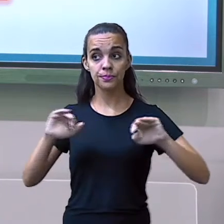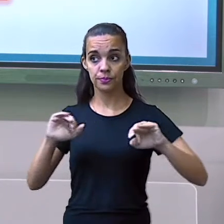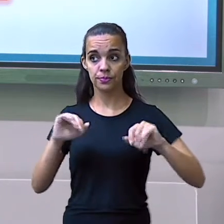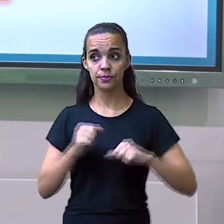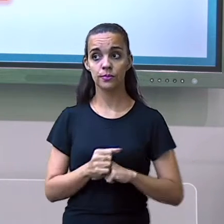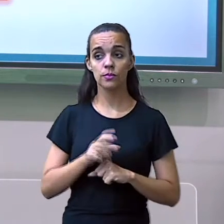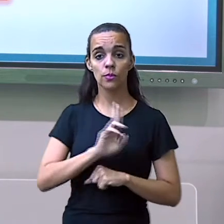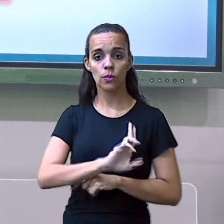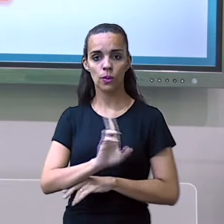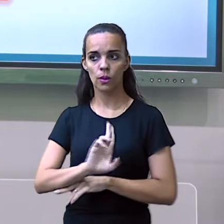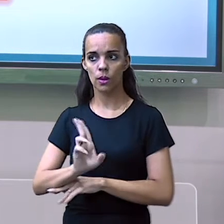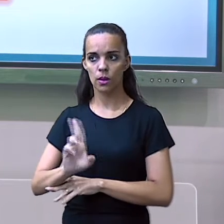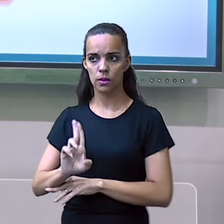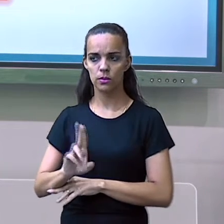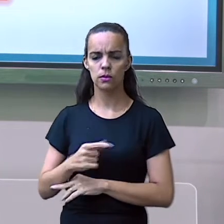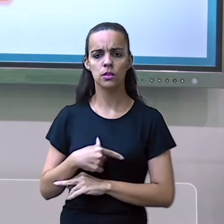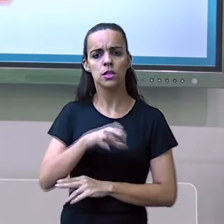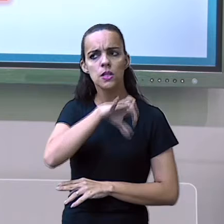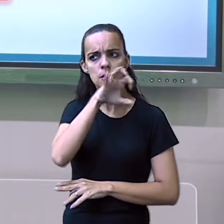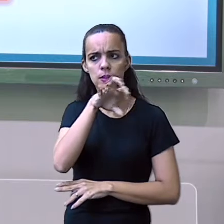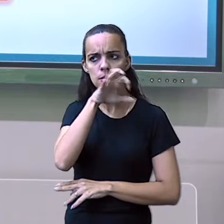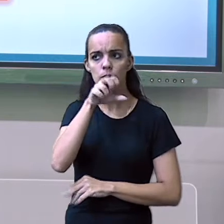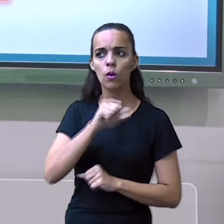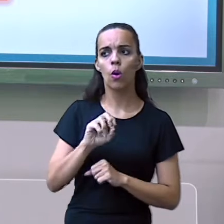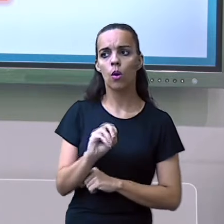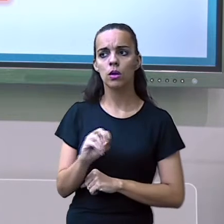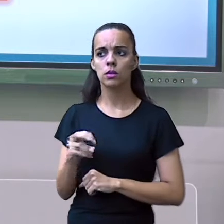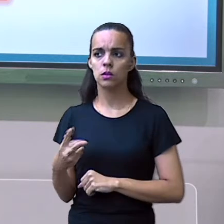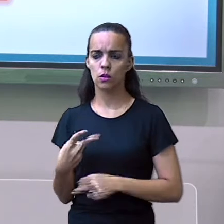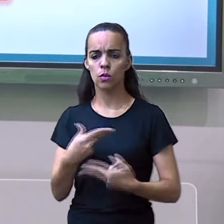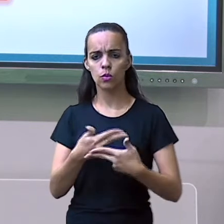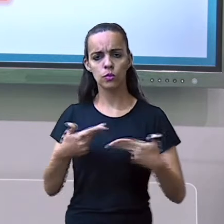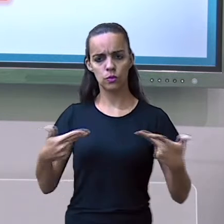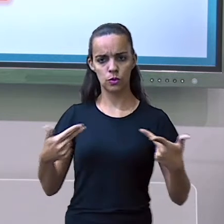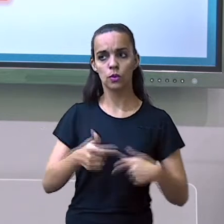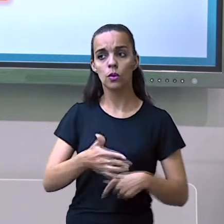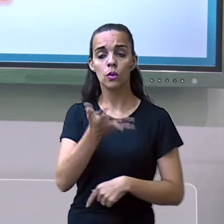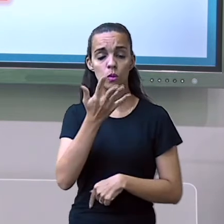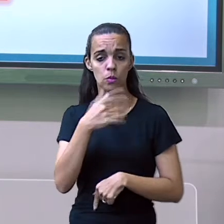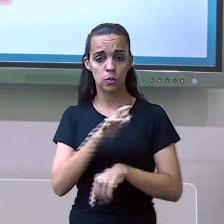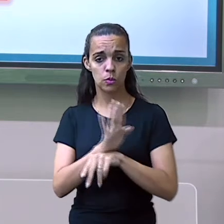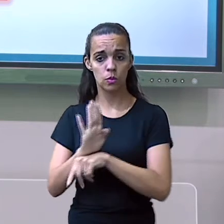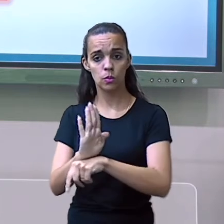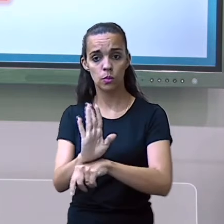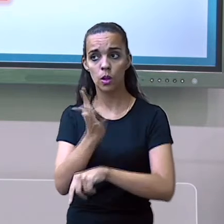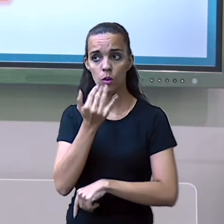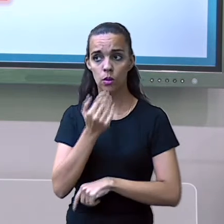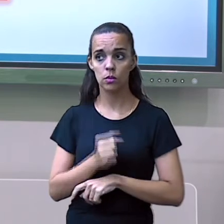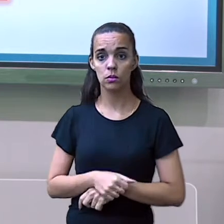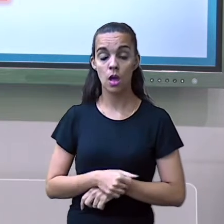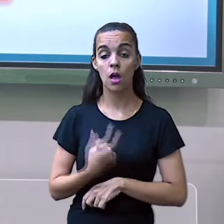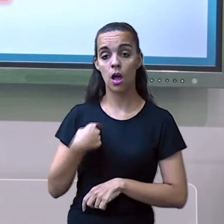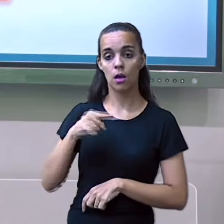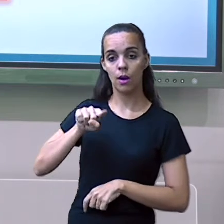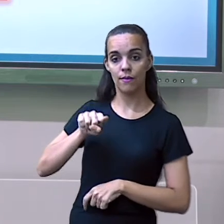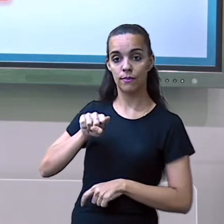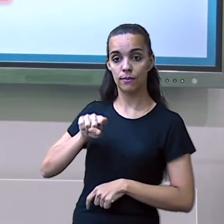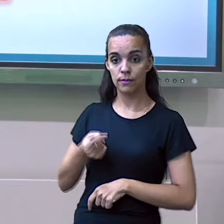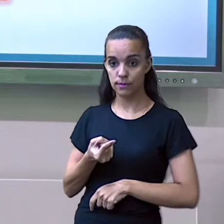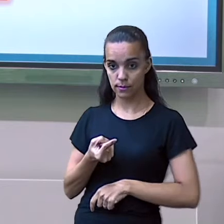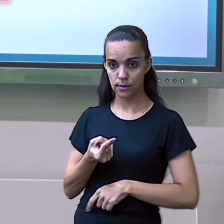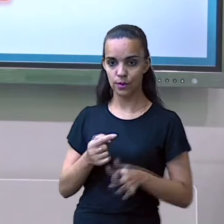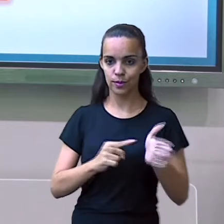os nomes dos alimentos ou coisas que o tubarão come? A vírgula, não